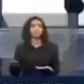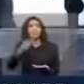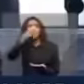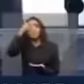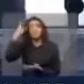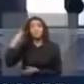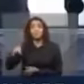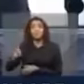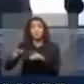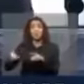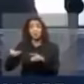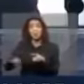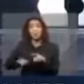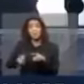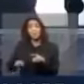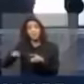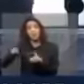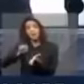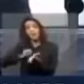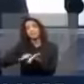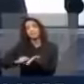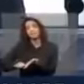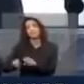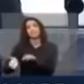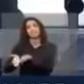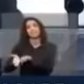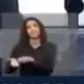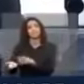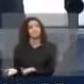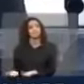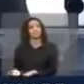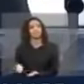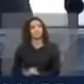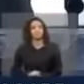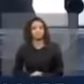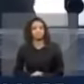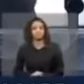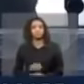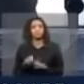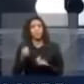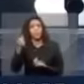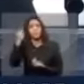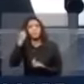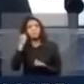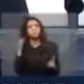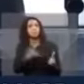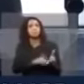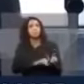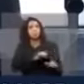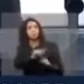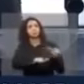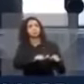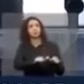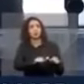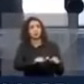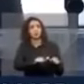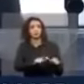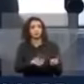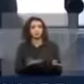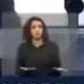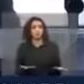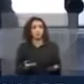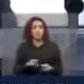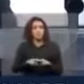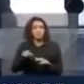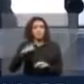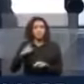militantes pró-aborto. Fundamentar uma decisão e promover mudanças de paradigmas em informações